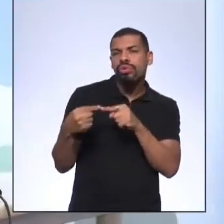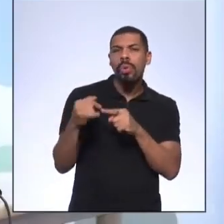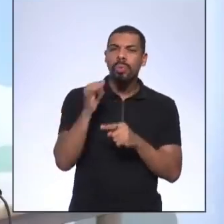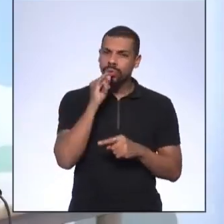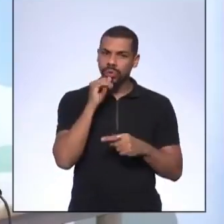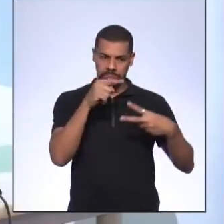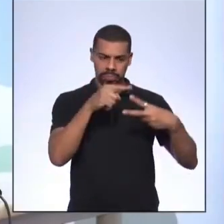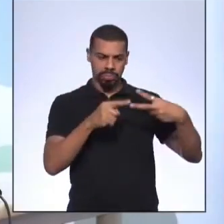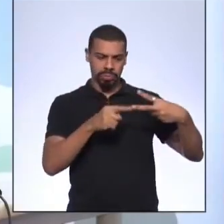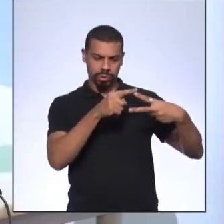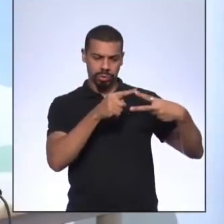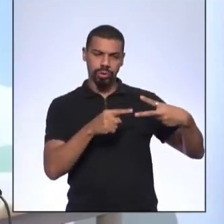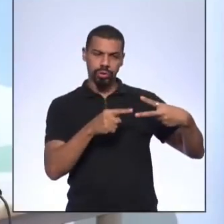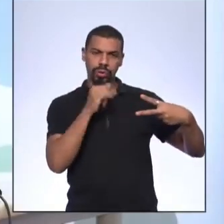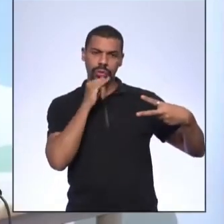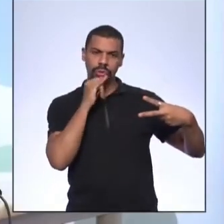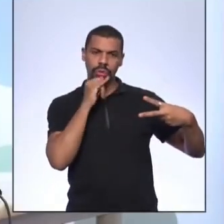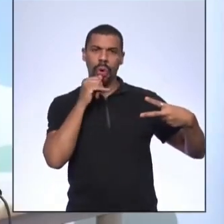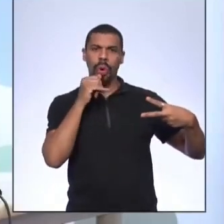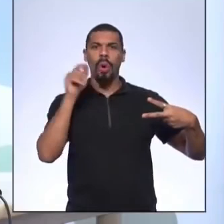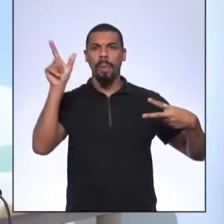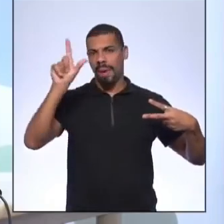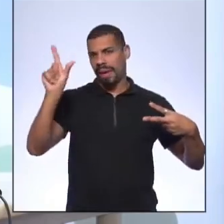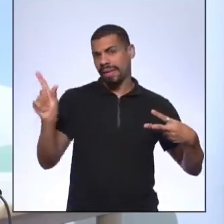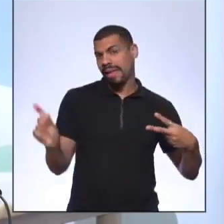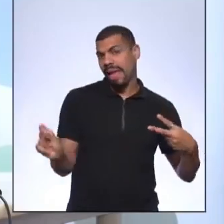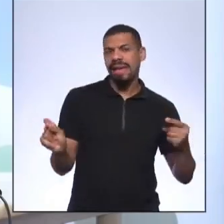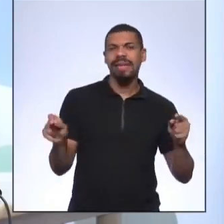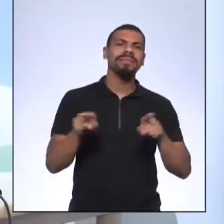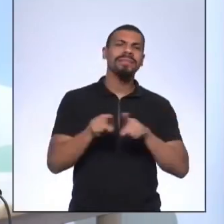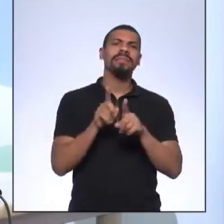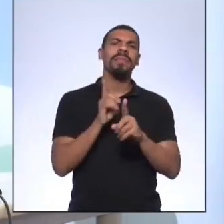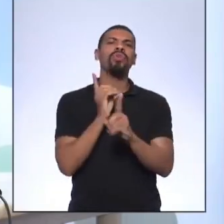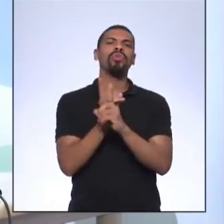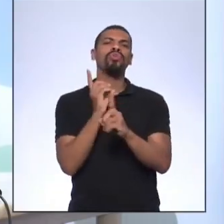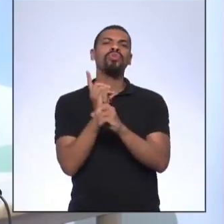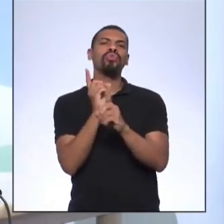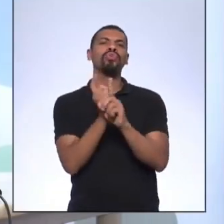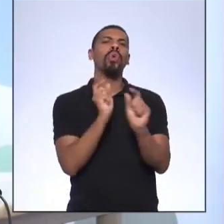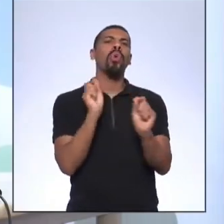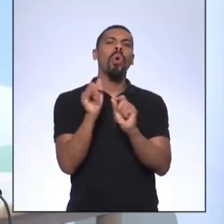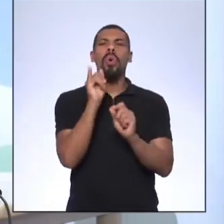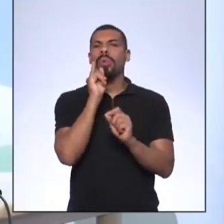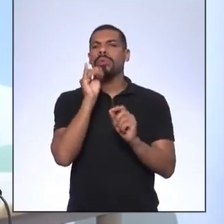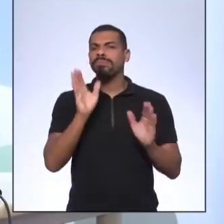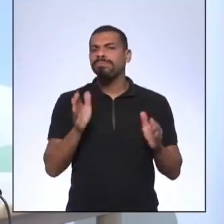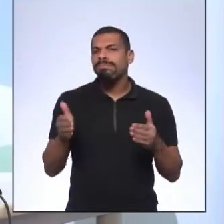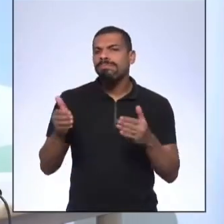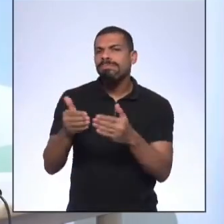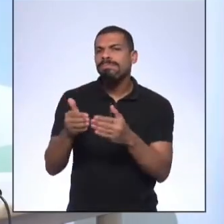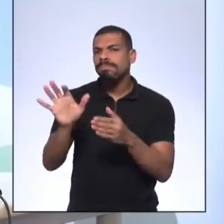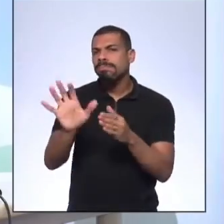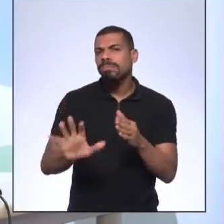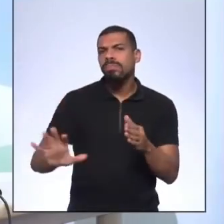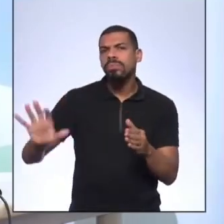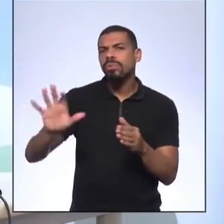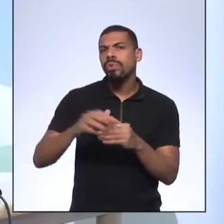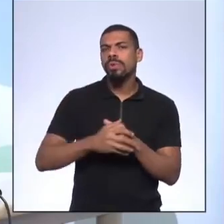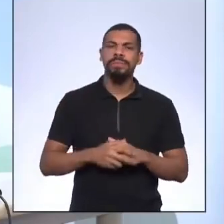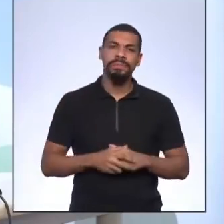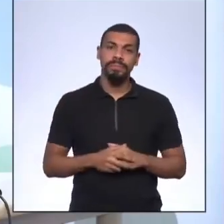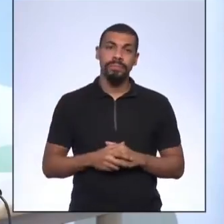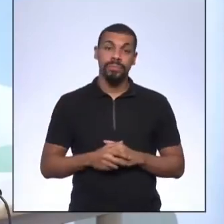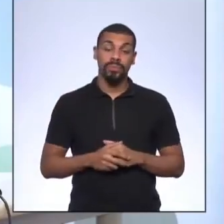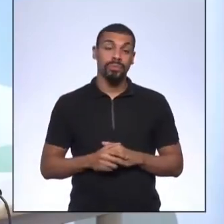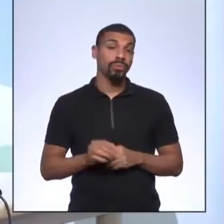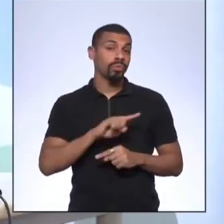dois, né, para a Itália e para os árabes, né, se encontrarem ali na região próxima do Mar Mediterrâneo, em torno ali do